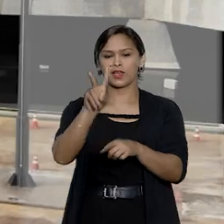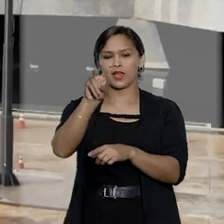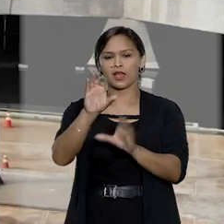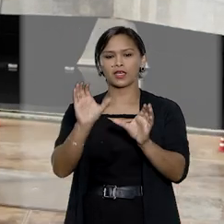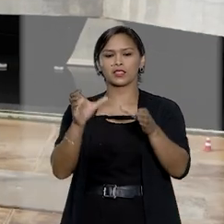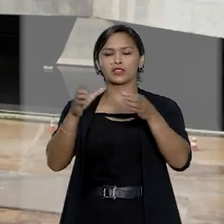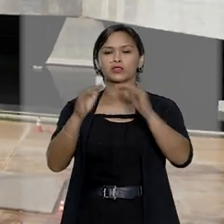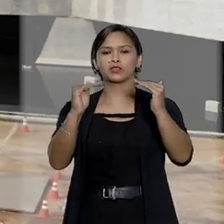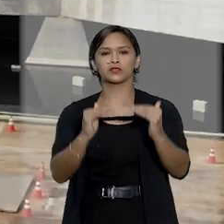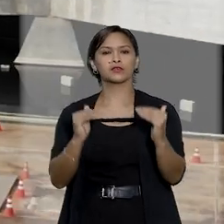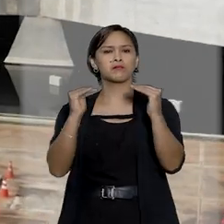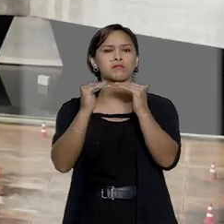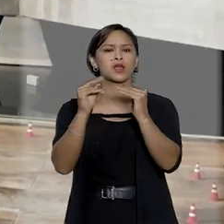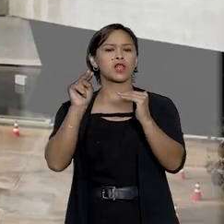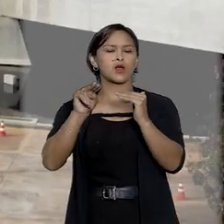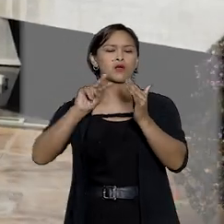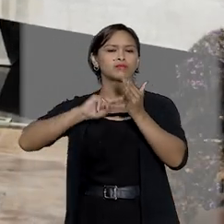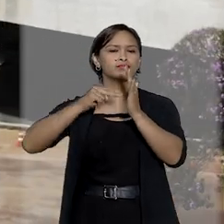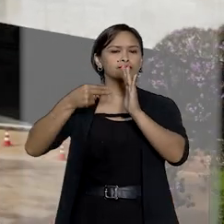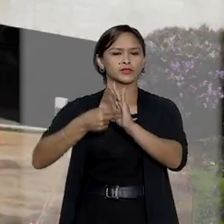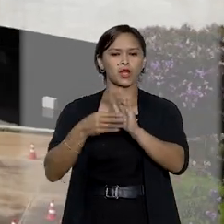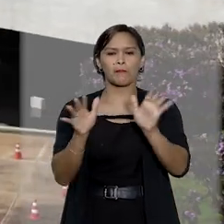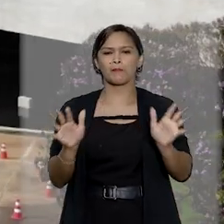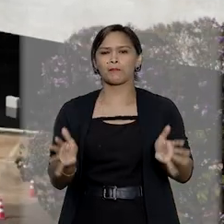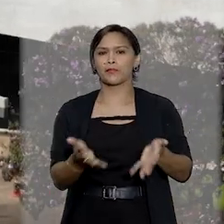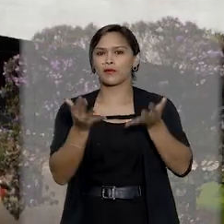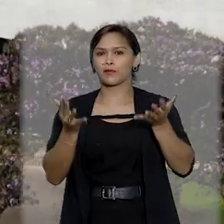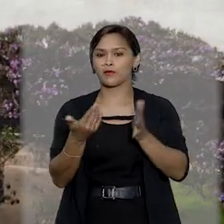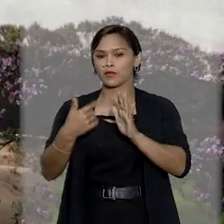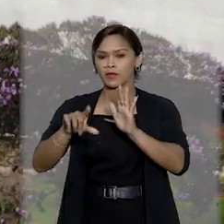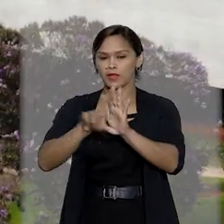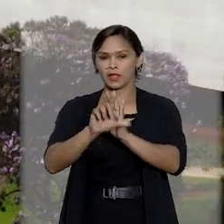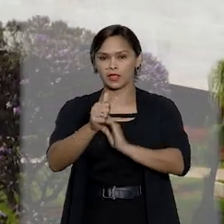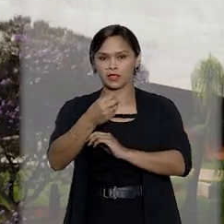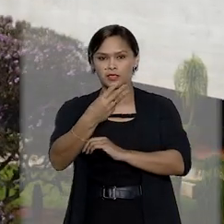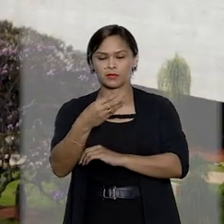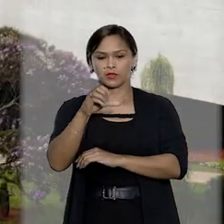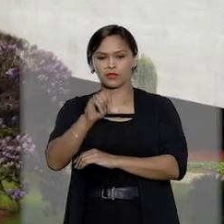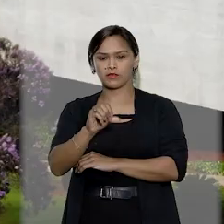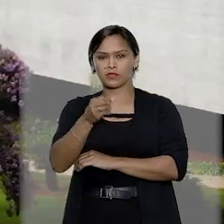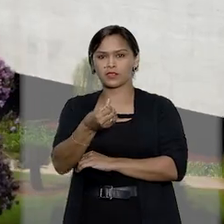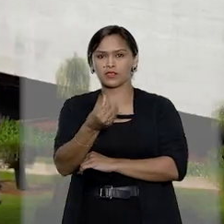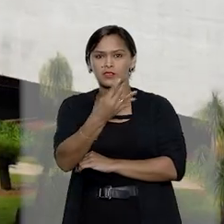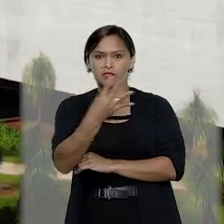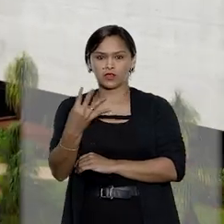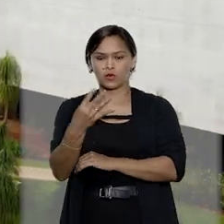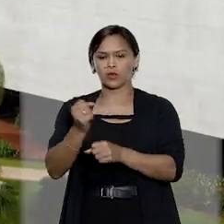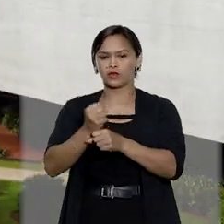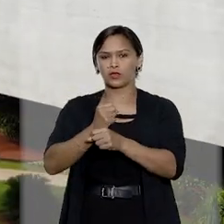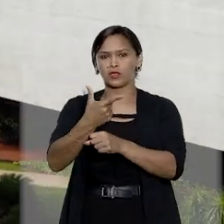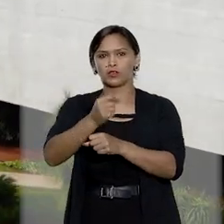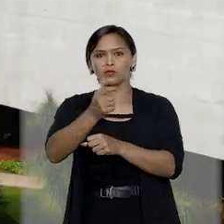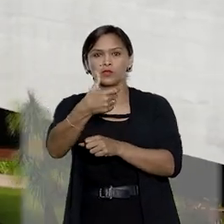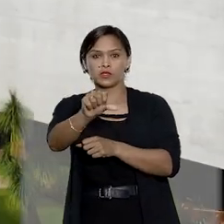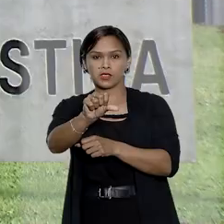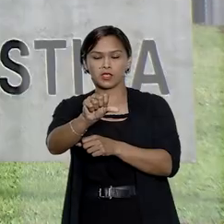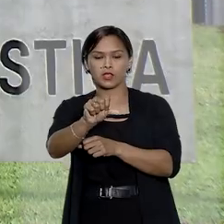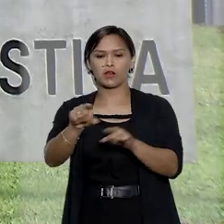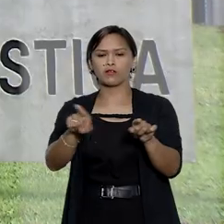turma estabeleceu que as alterações promovidas pela Lei 13.964, de 2019,